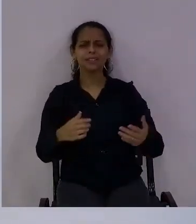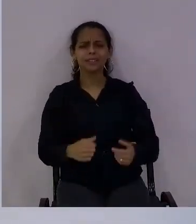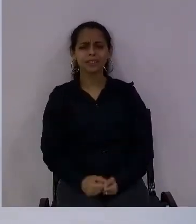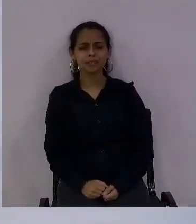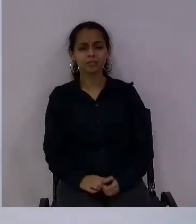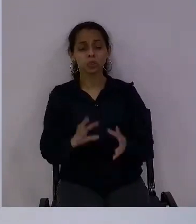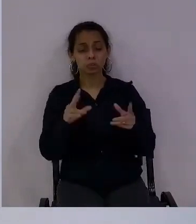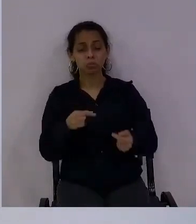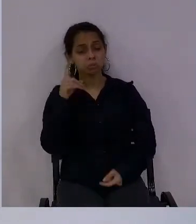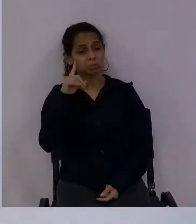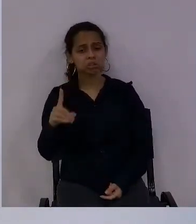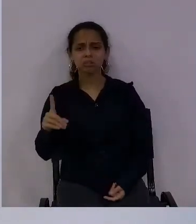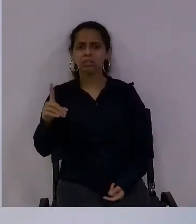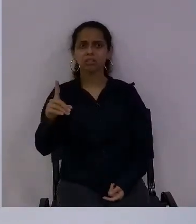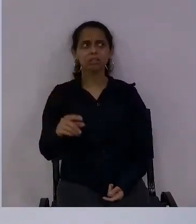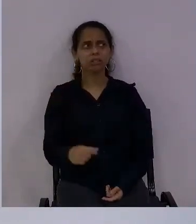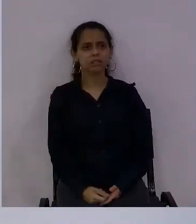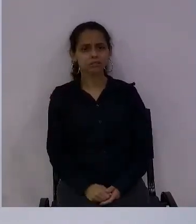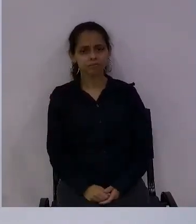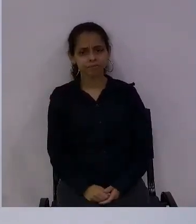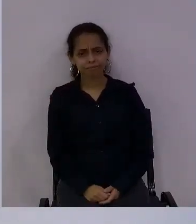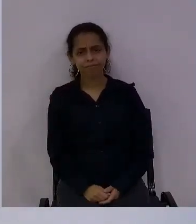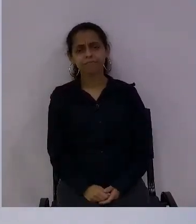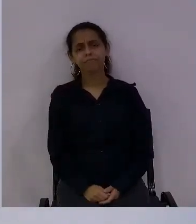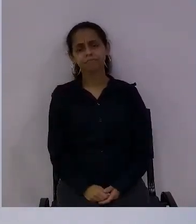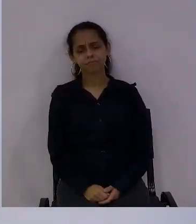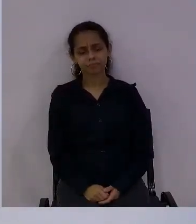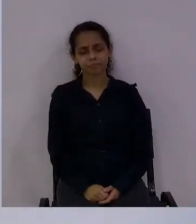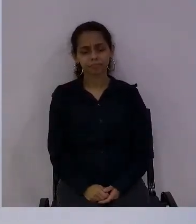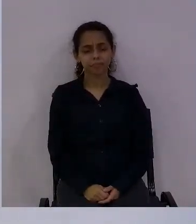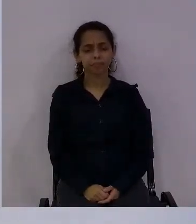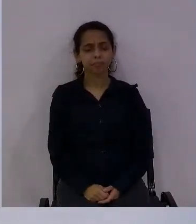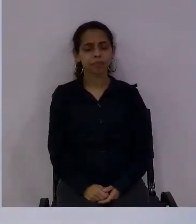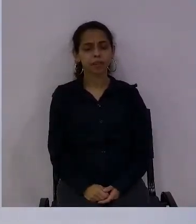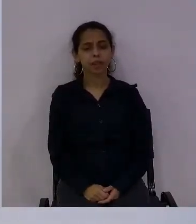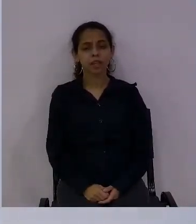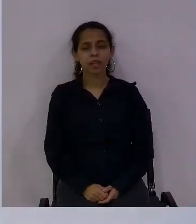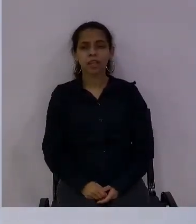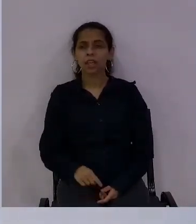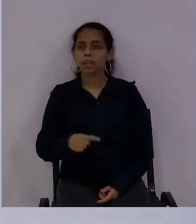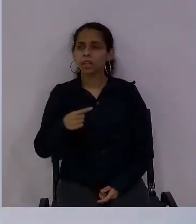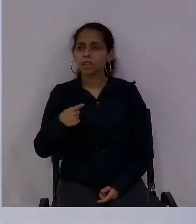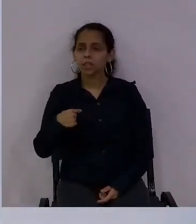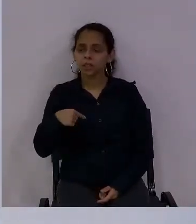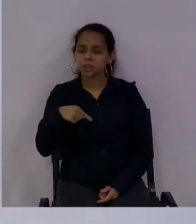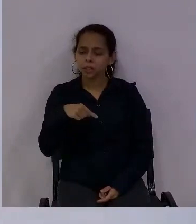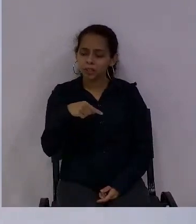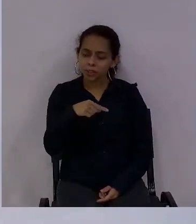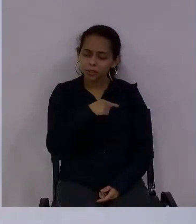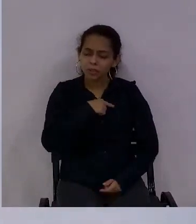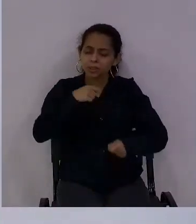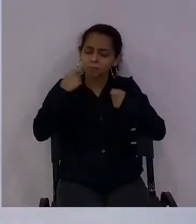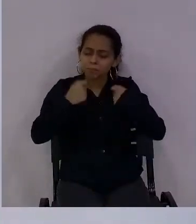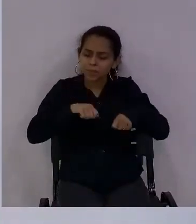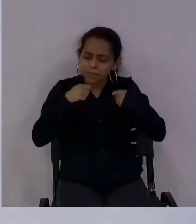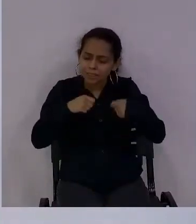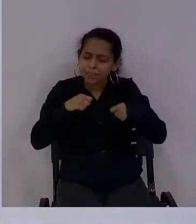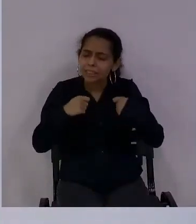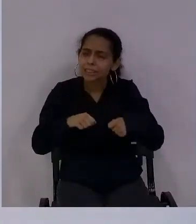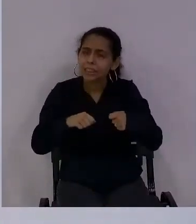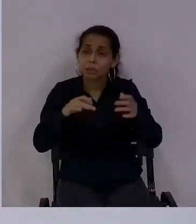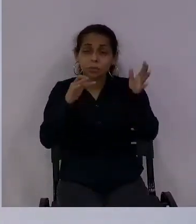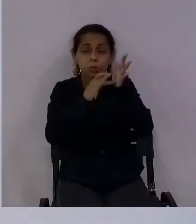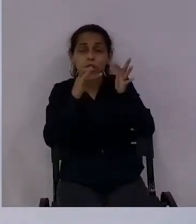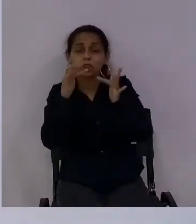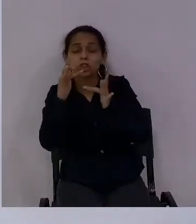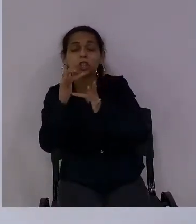muito superiores a Adão. Cometeríamos o mesmo erro. Daí a necessidade deste outro aspecto da obra redentora de Cristo. Ele não apenas